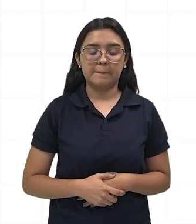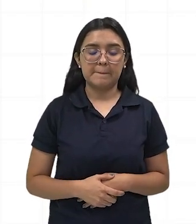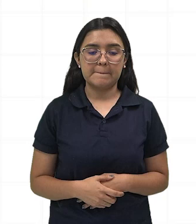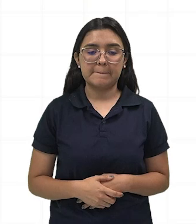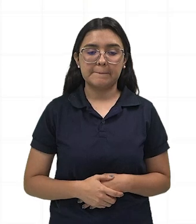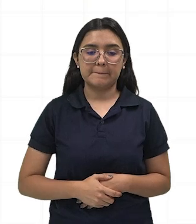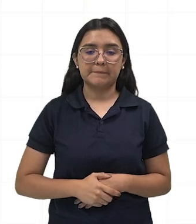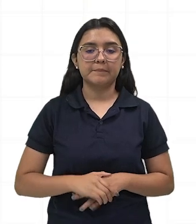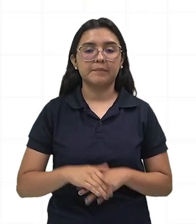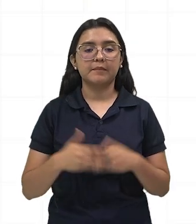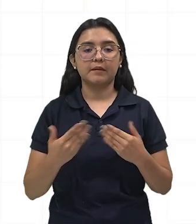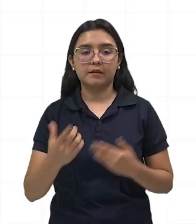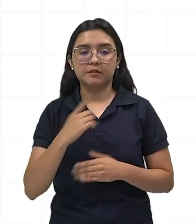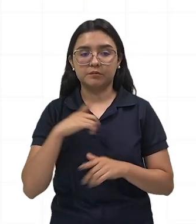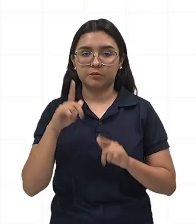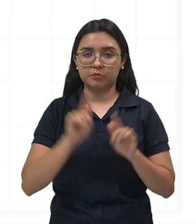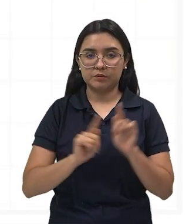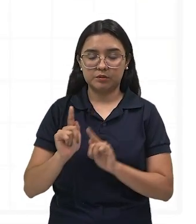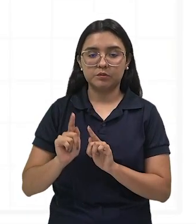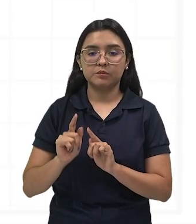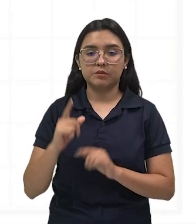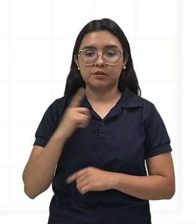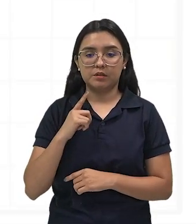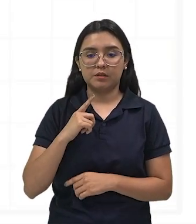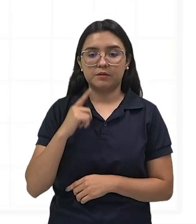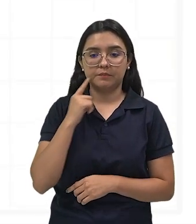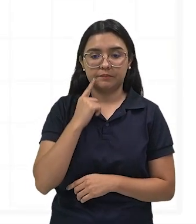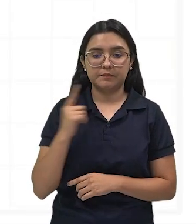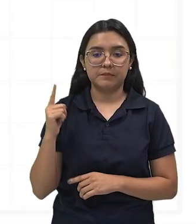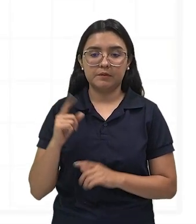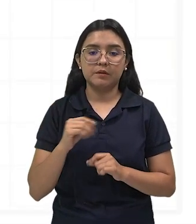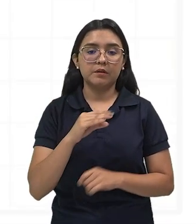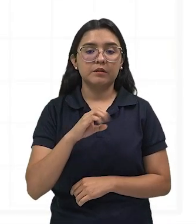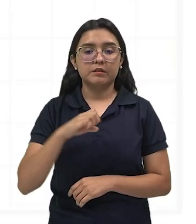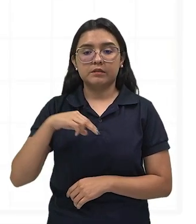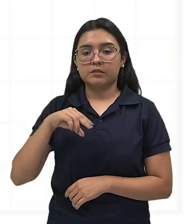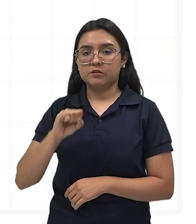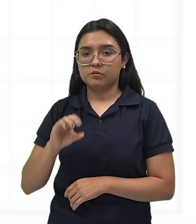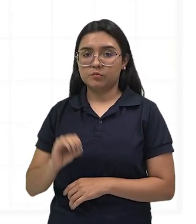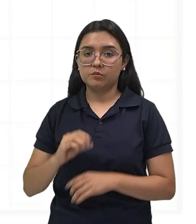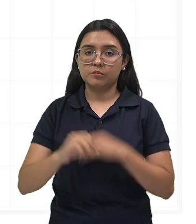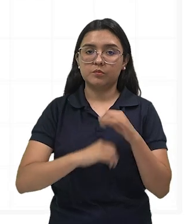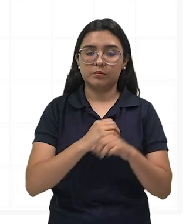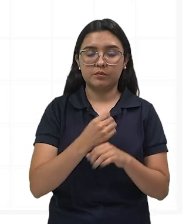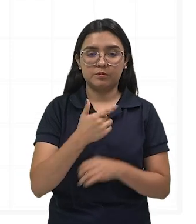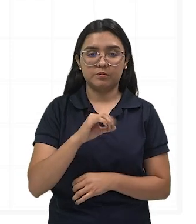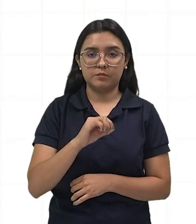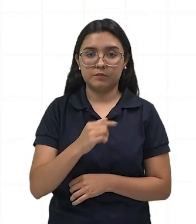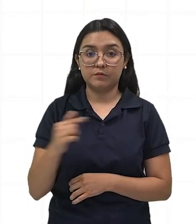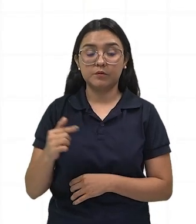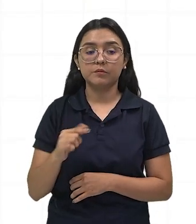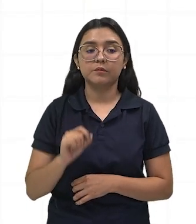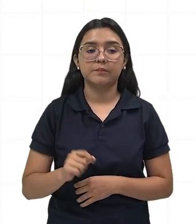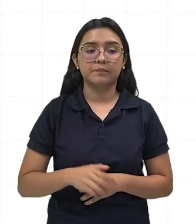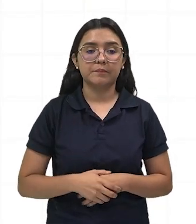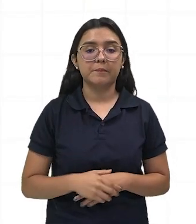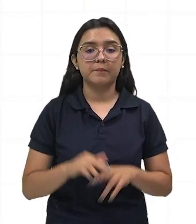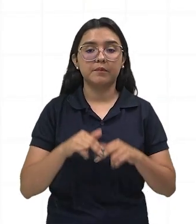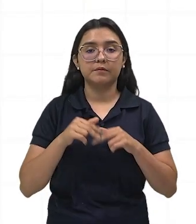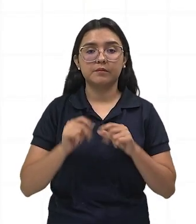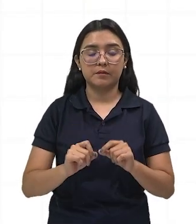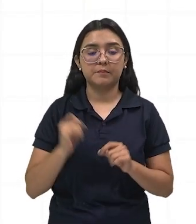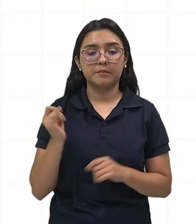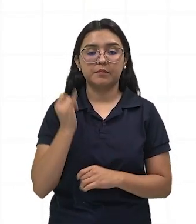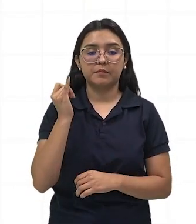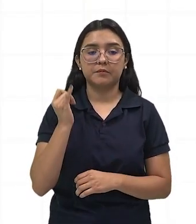nesse censo, né, que nós vimos aqui, ó, no censo de 2022, e por isso que é